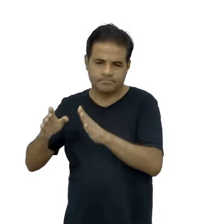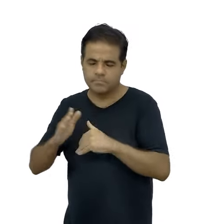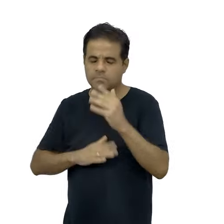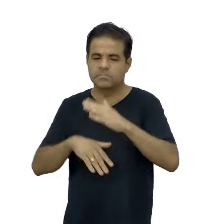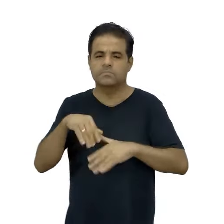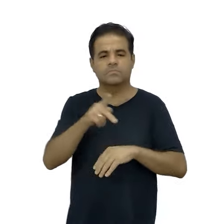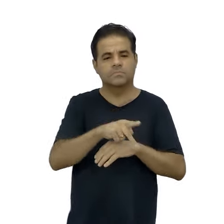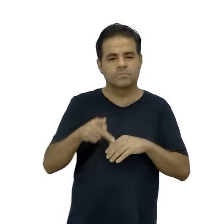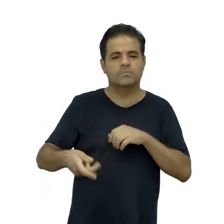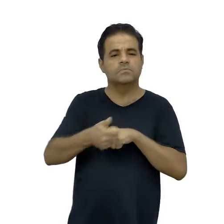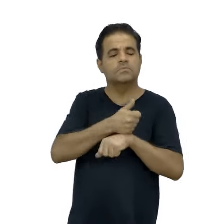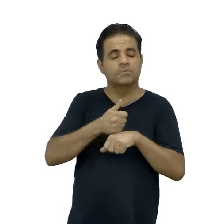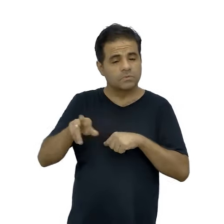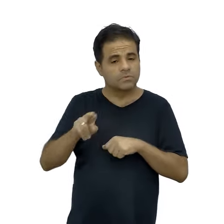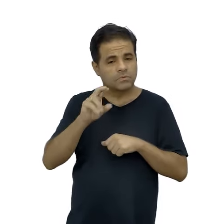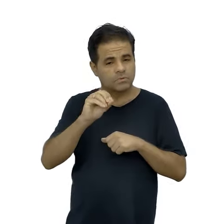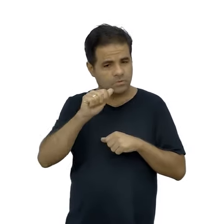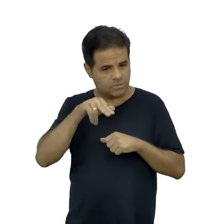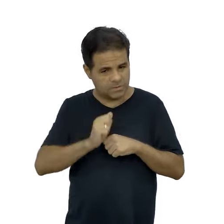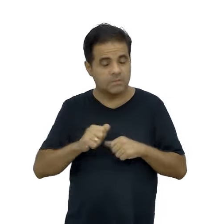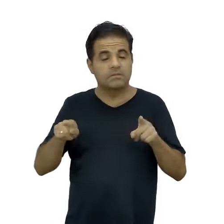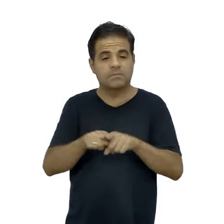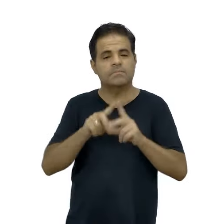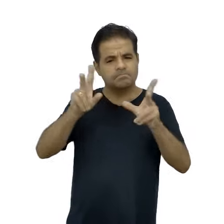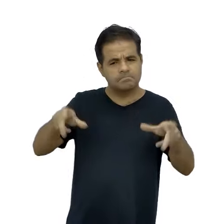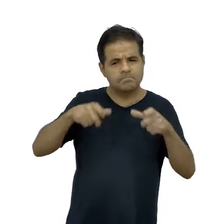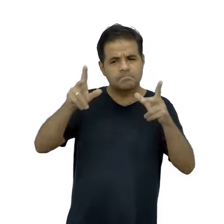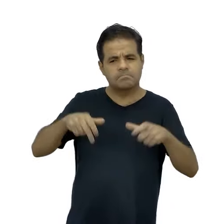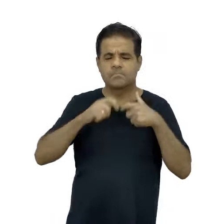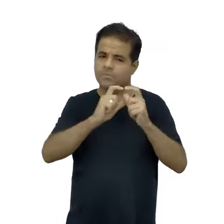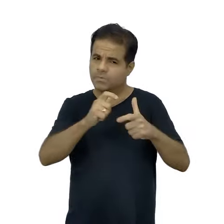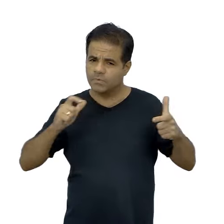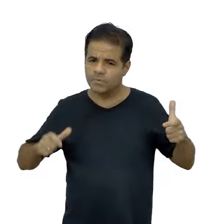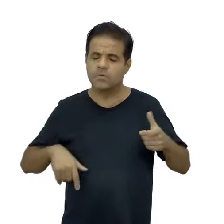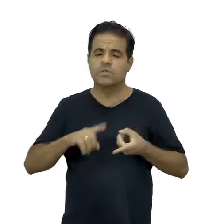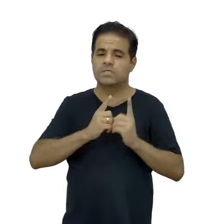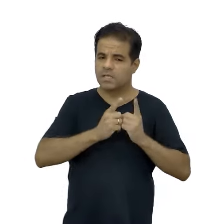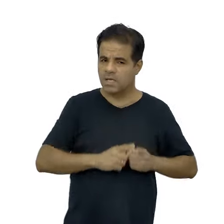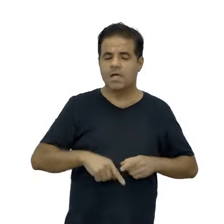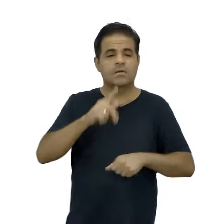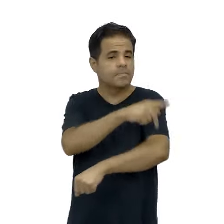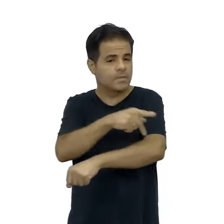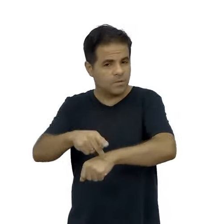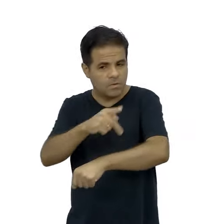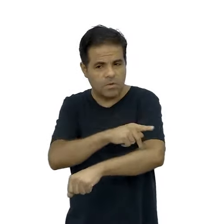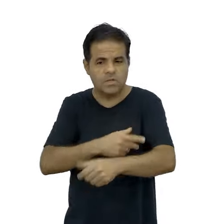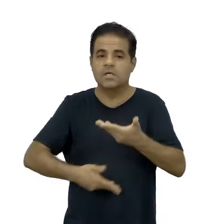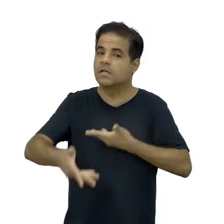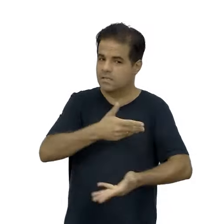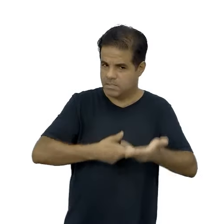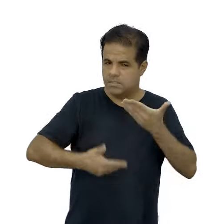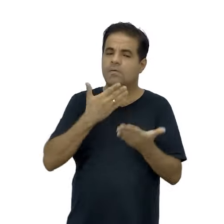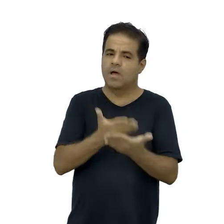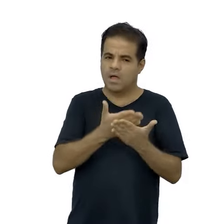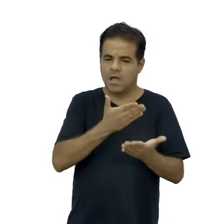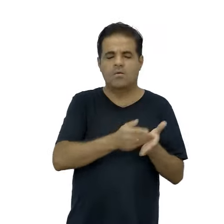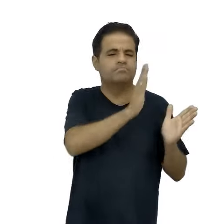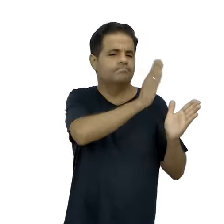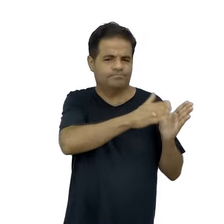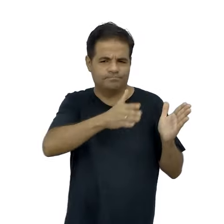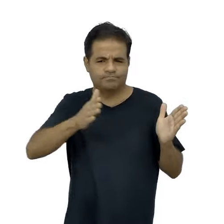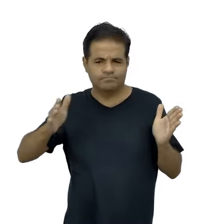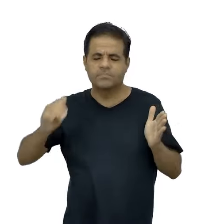a professora Rosana. Também iremos explorar a estrutura didático-pedagógica em relação à aula da sequência de